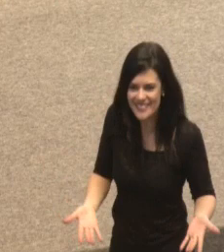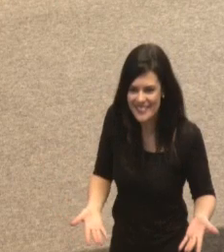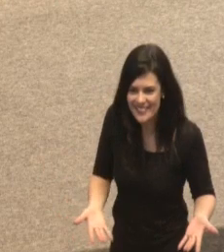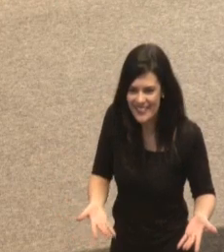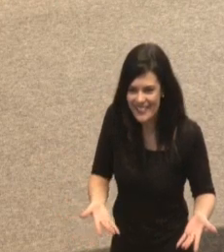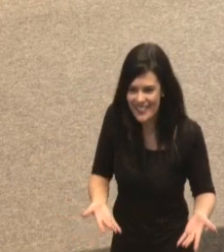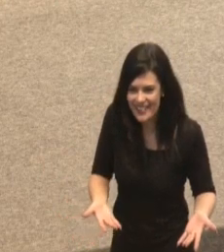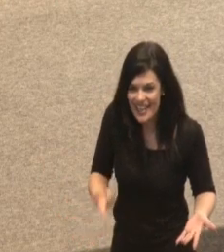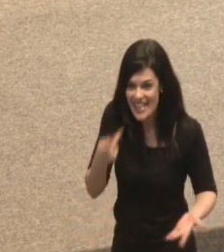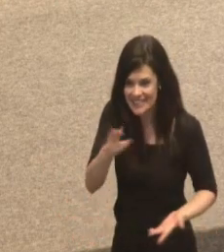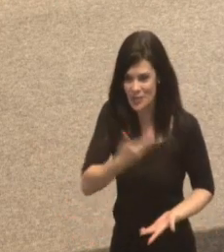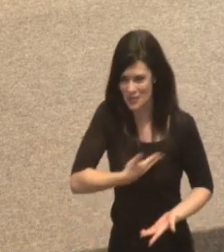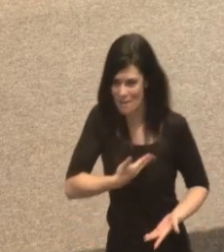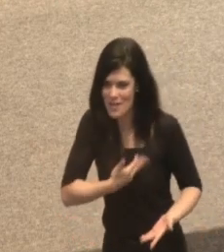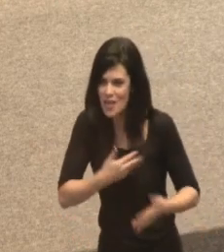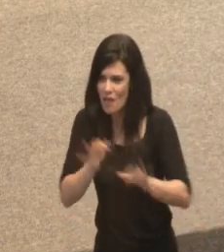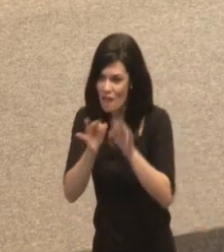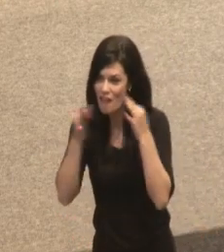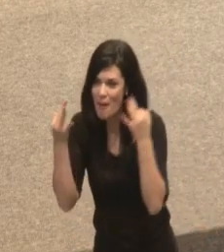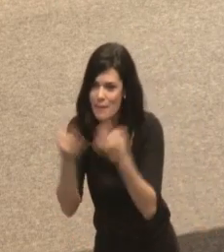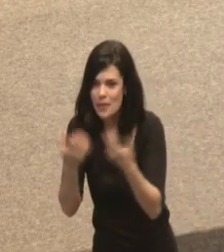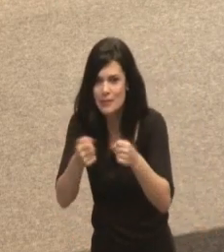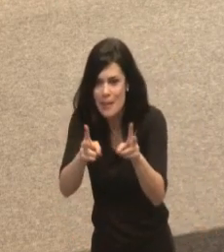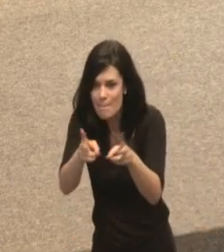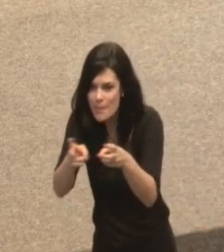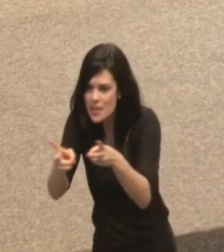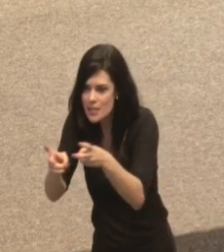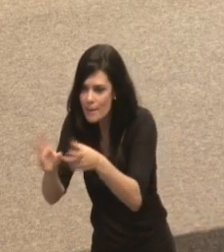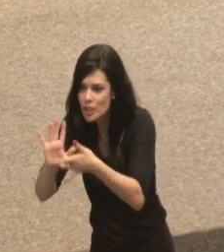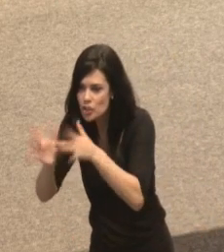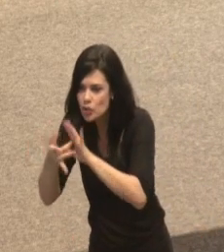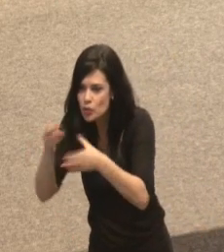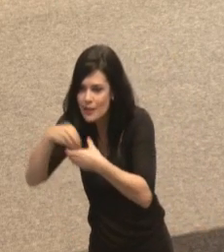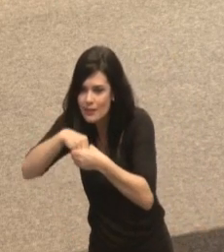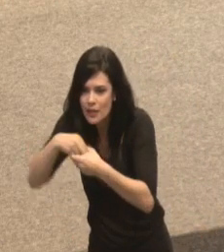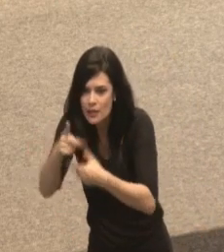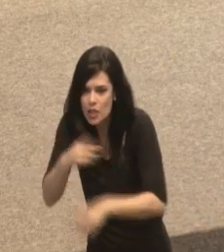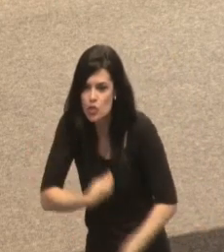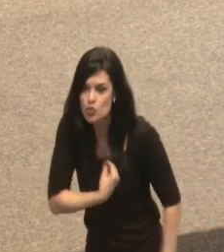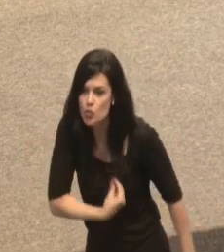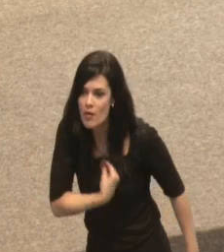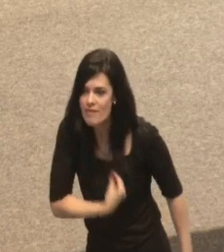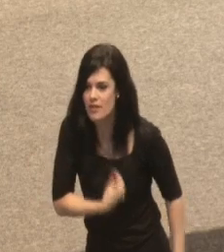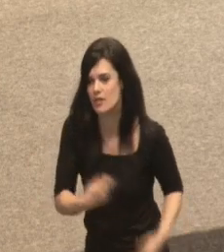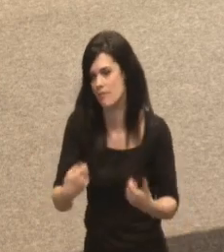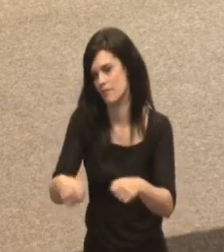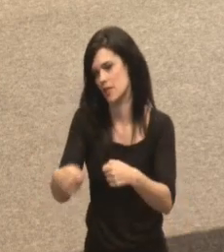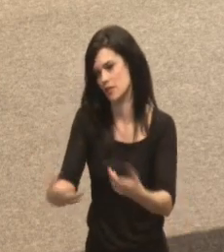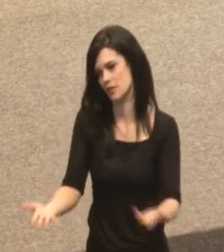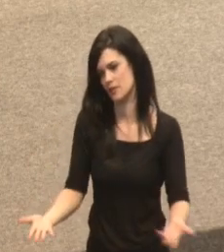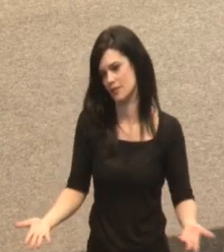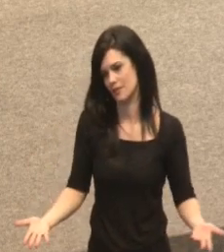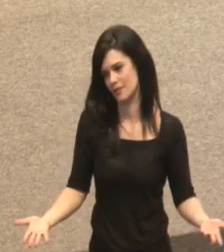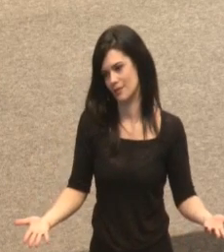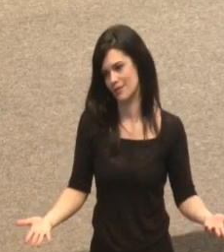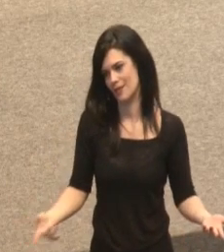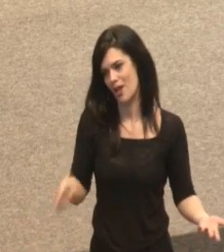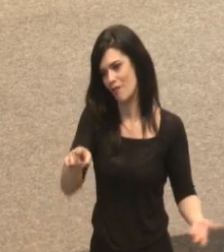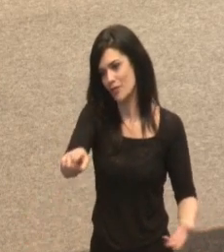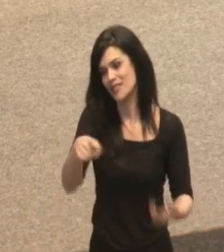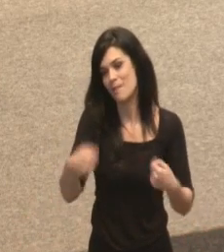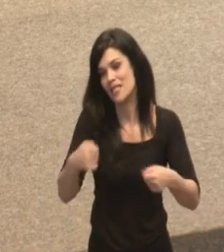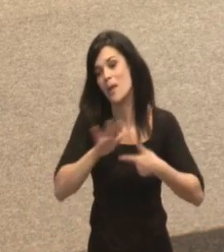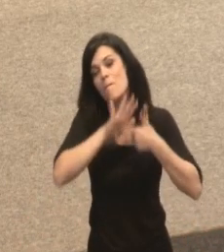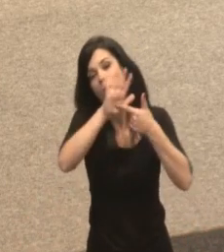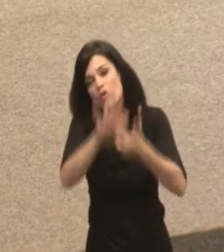ande com você, conviva com você, e as pessoas vão conhecer esse poder, essa maravilha que é Cristo Jesus, uma